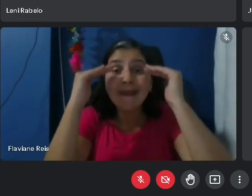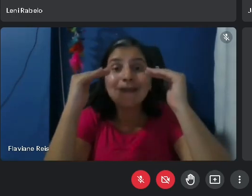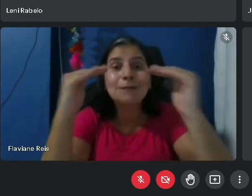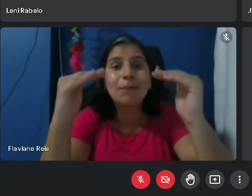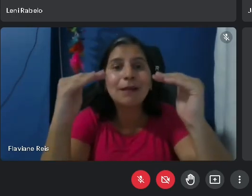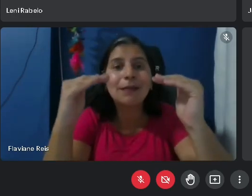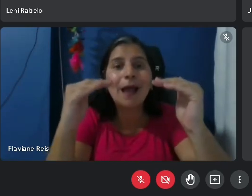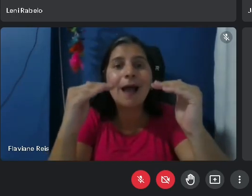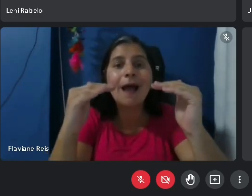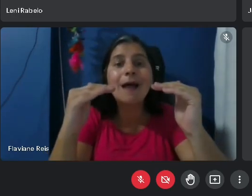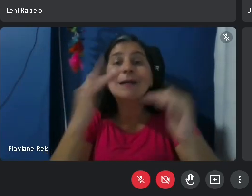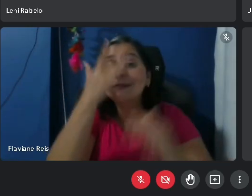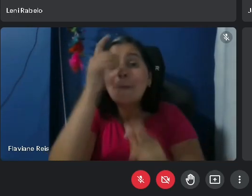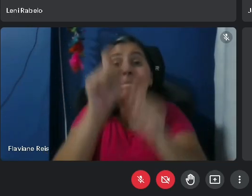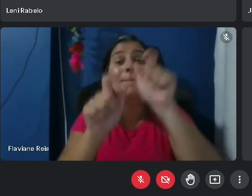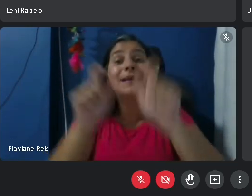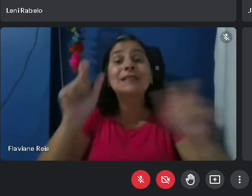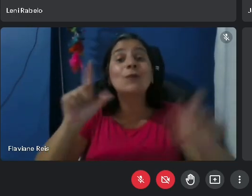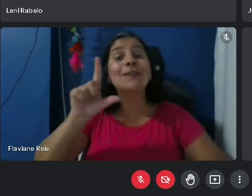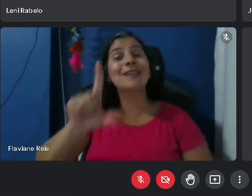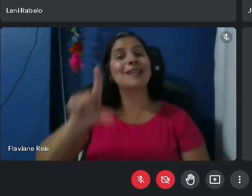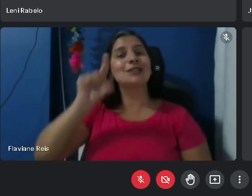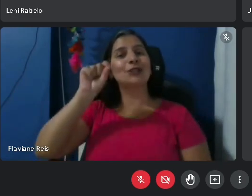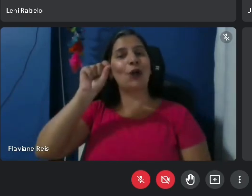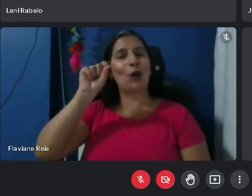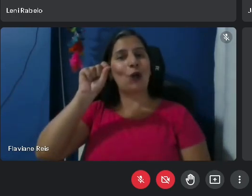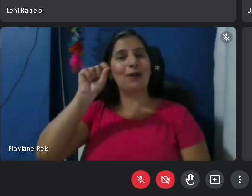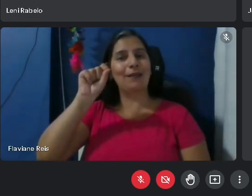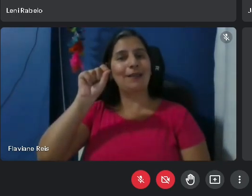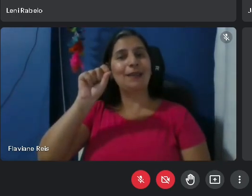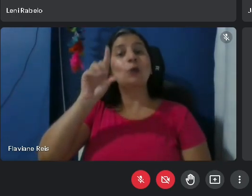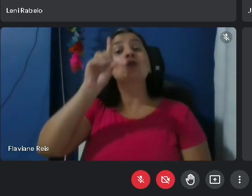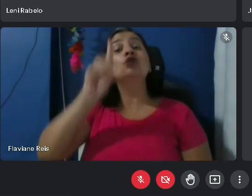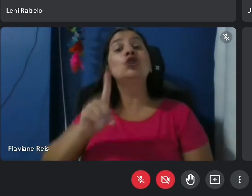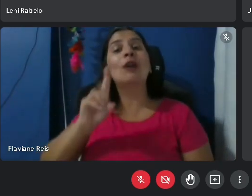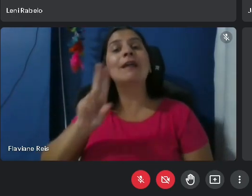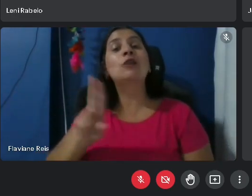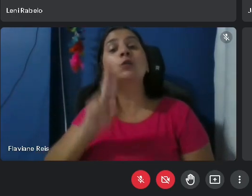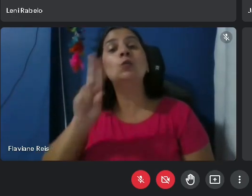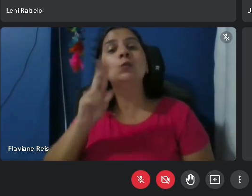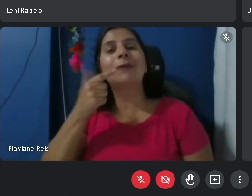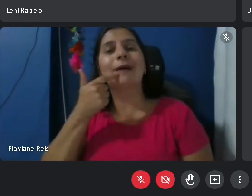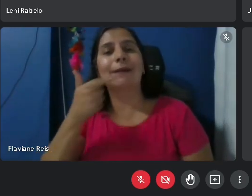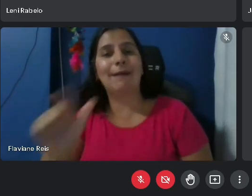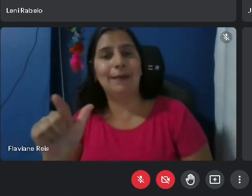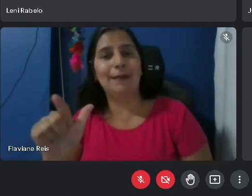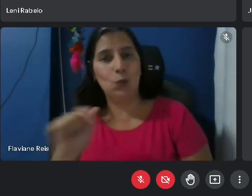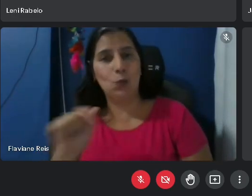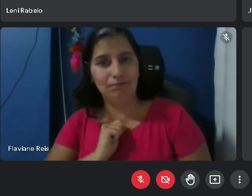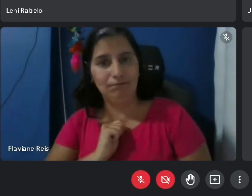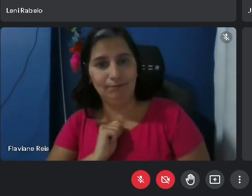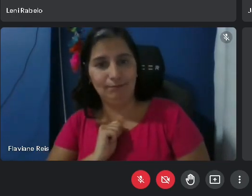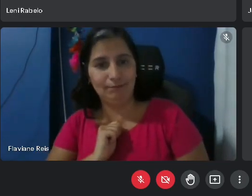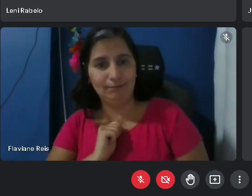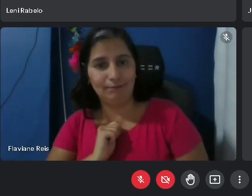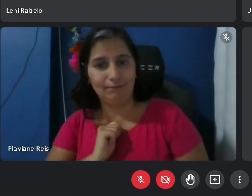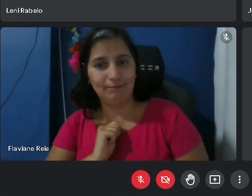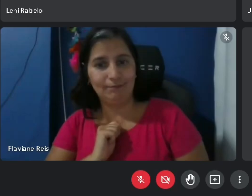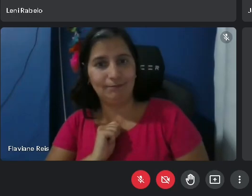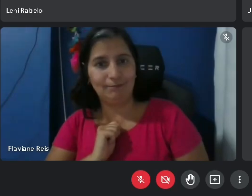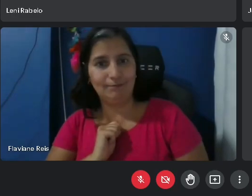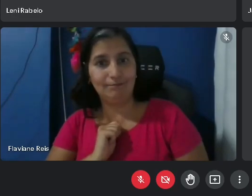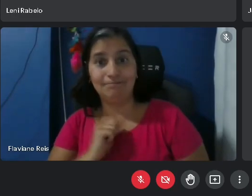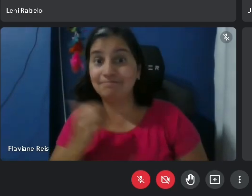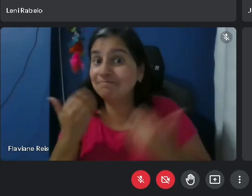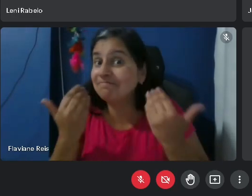Ele fala da importância e o respeito que deve ser dado a todas as pessoas, que cada um deve escolher e qual a